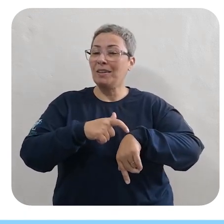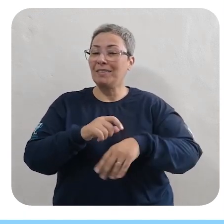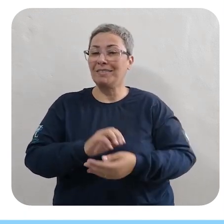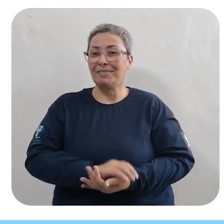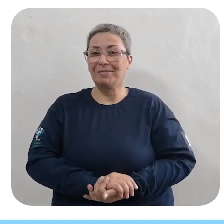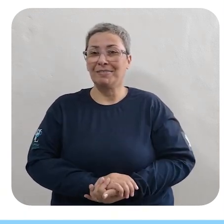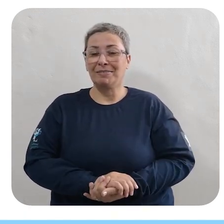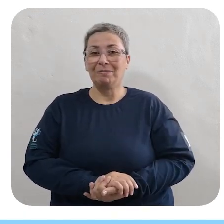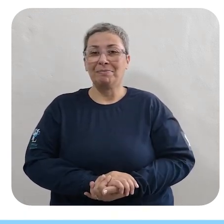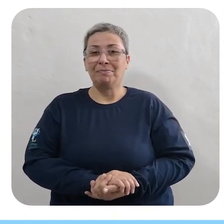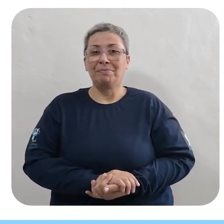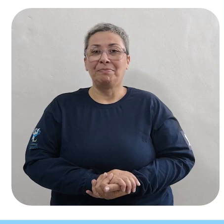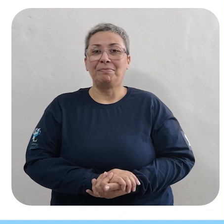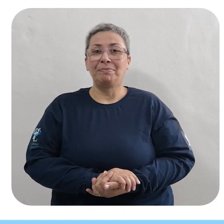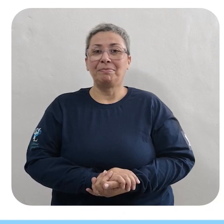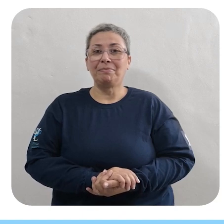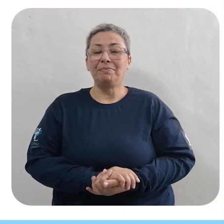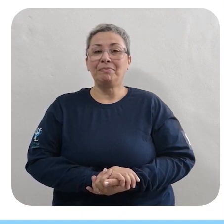Desafio da Horinha.